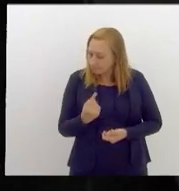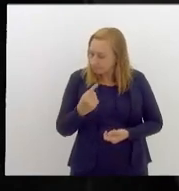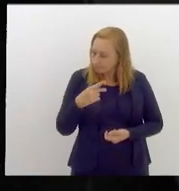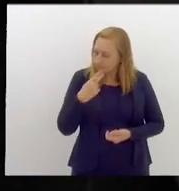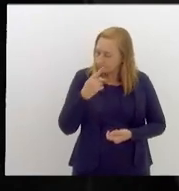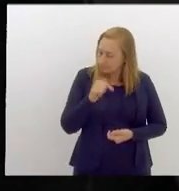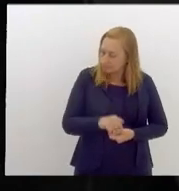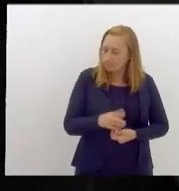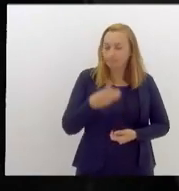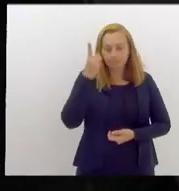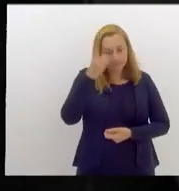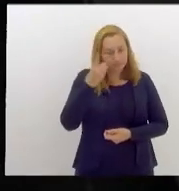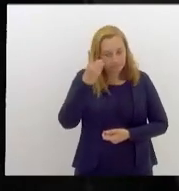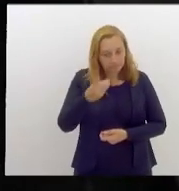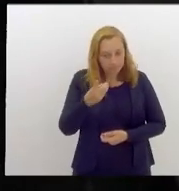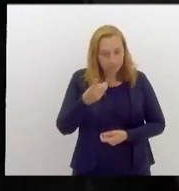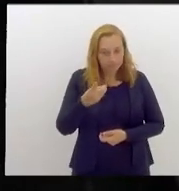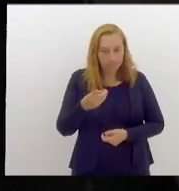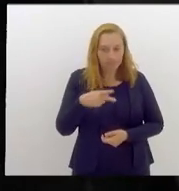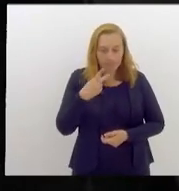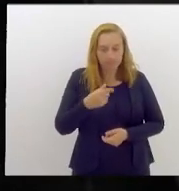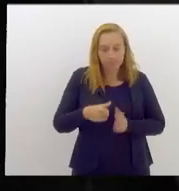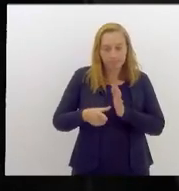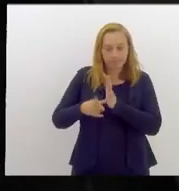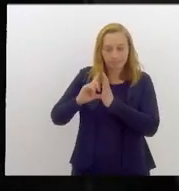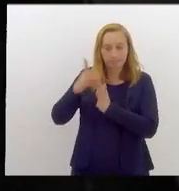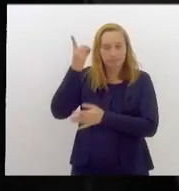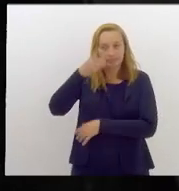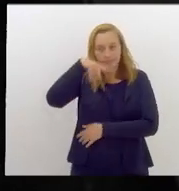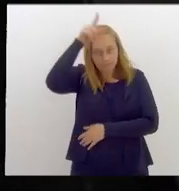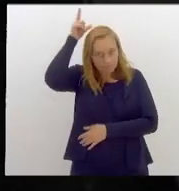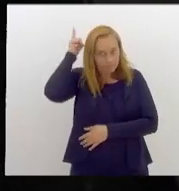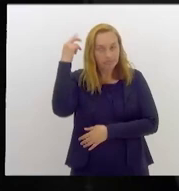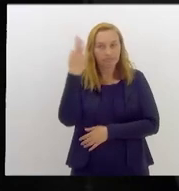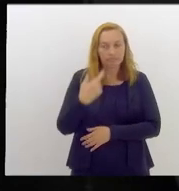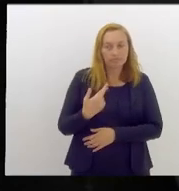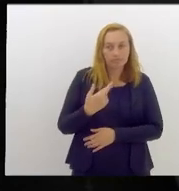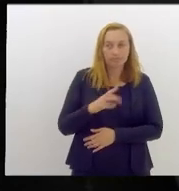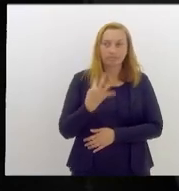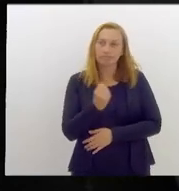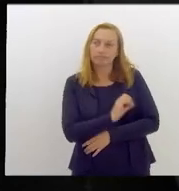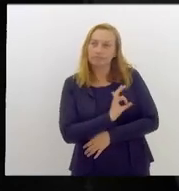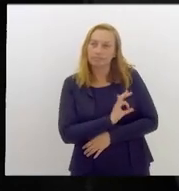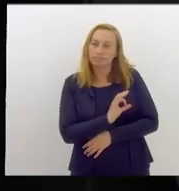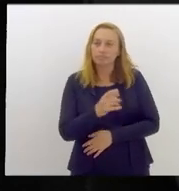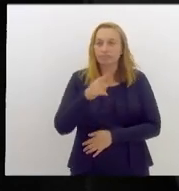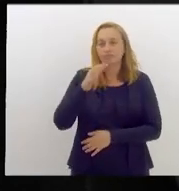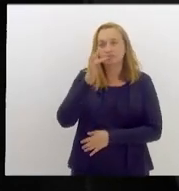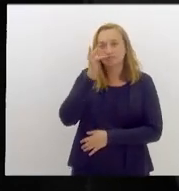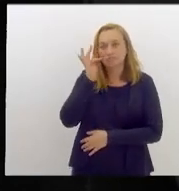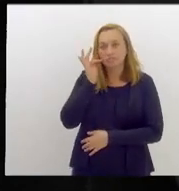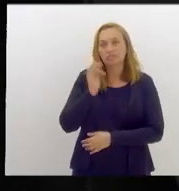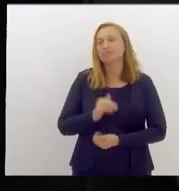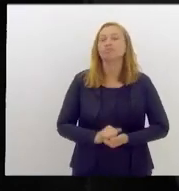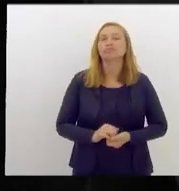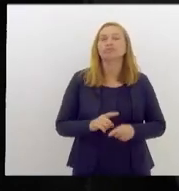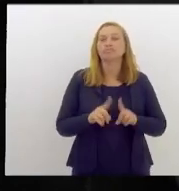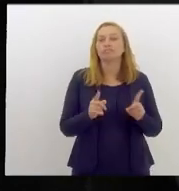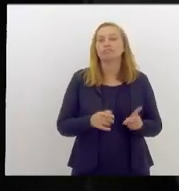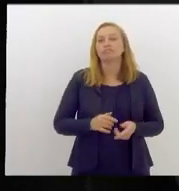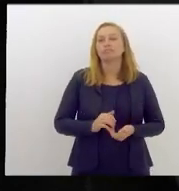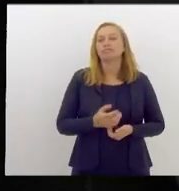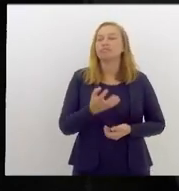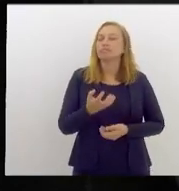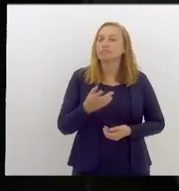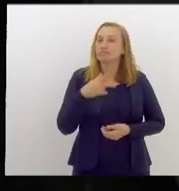por deputados que me antecederam os Paulo Renata Souza mata Rocha Flávio serafini mas em primeiro lugar